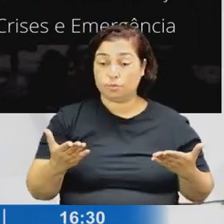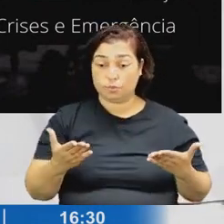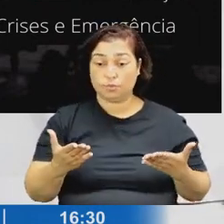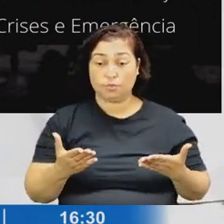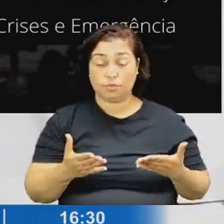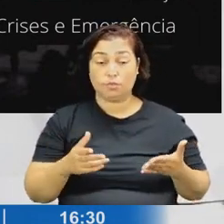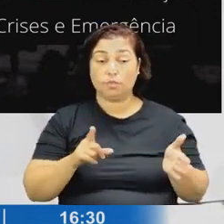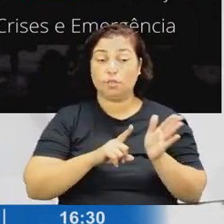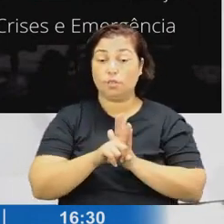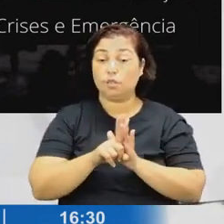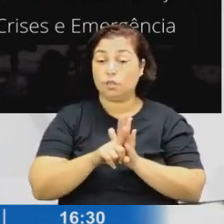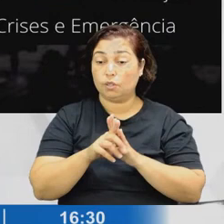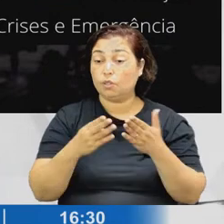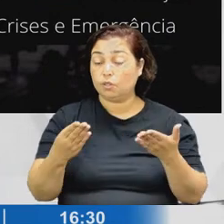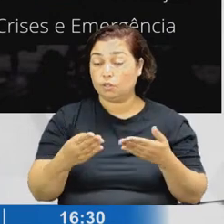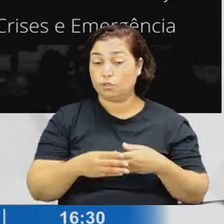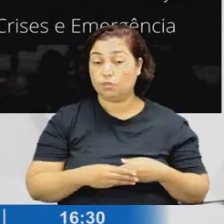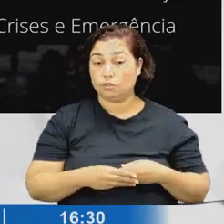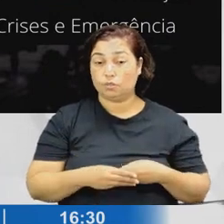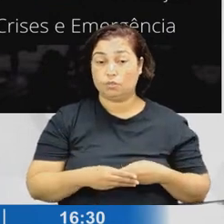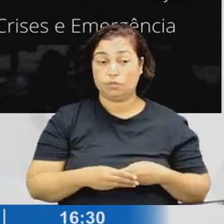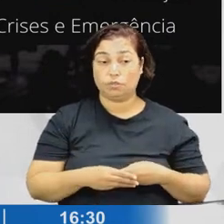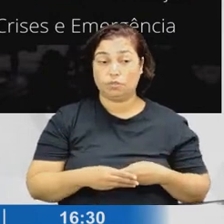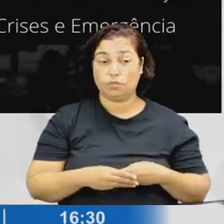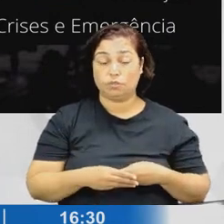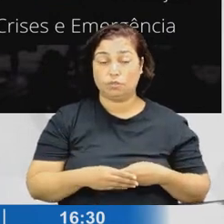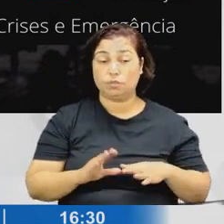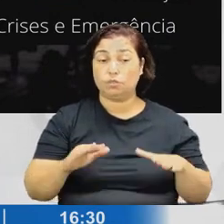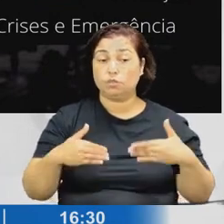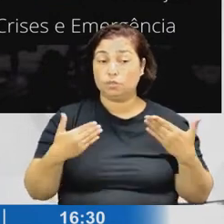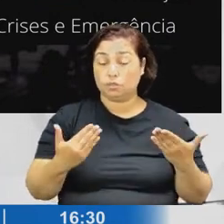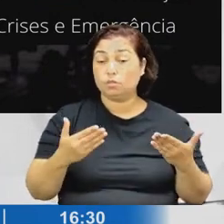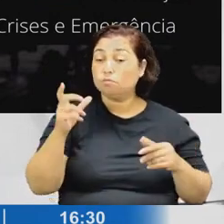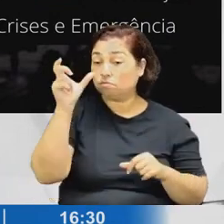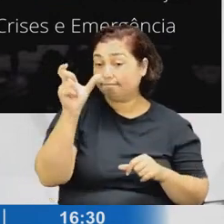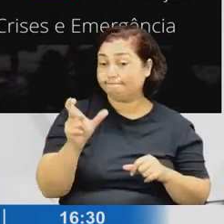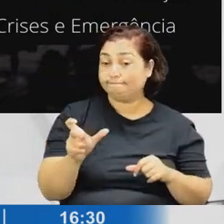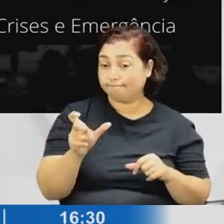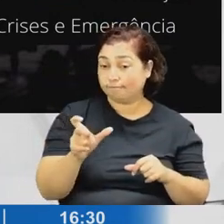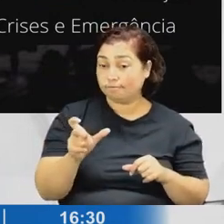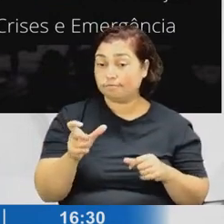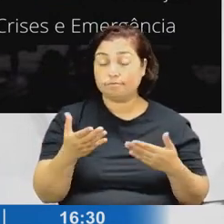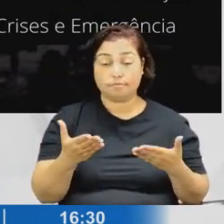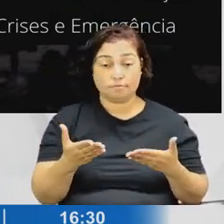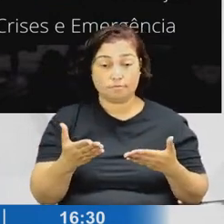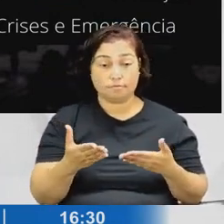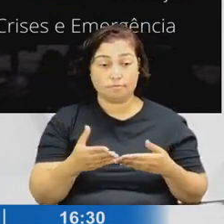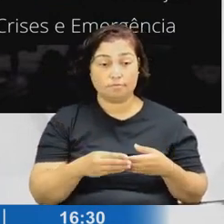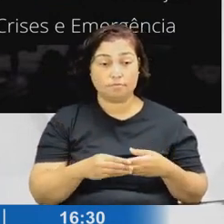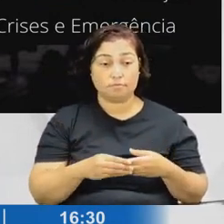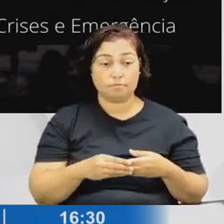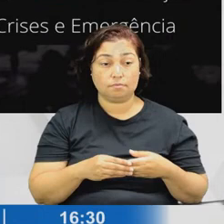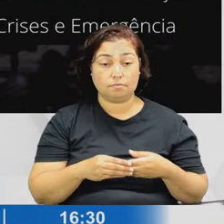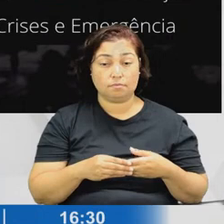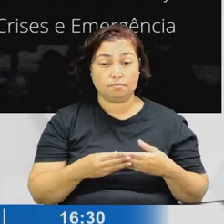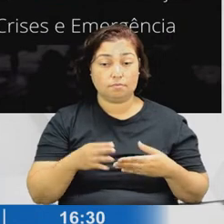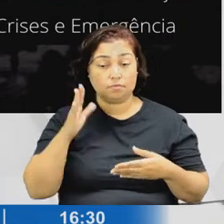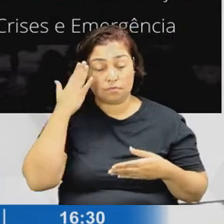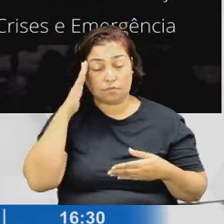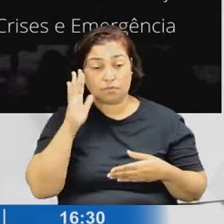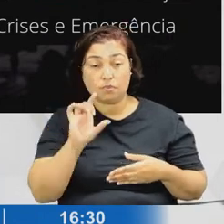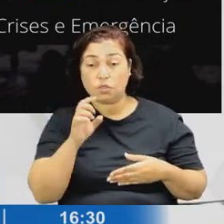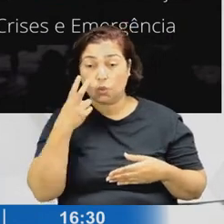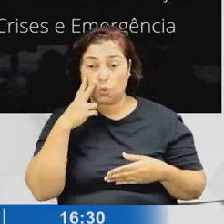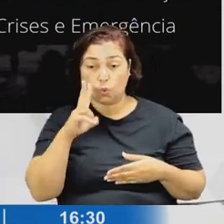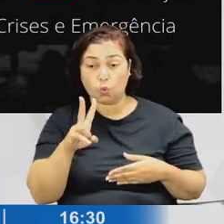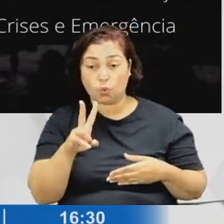vai ver sempre uma pesquisa uma perspectiva de sacrifício Então qual é o perfil né aí já teria que isso não dá para identificar só aqui olhando teria